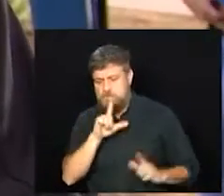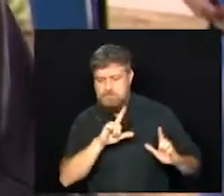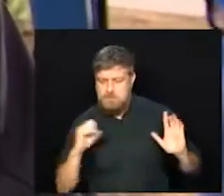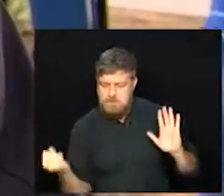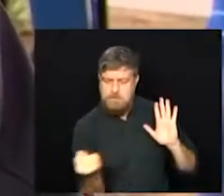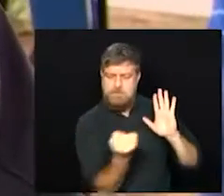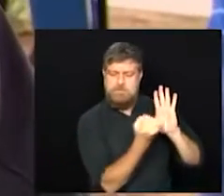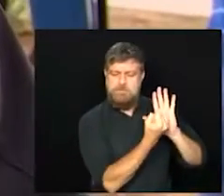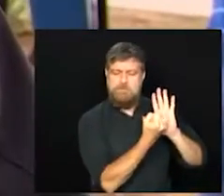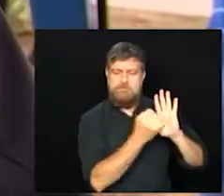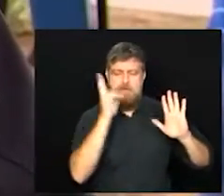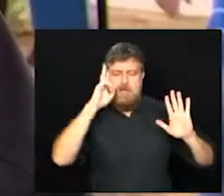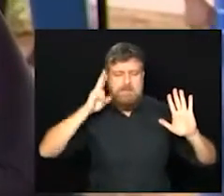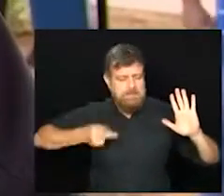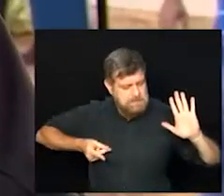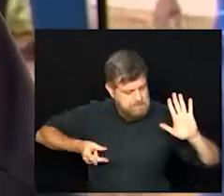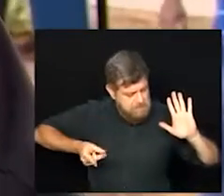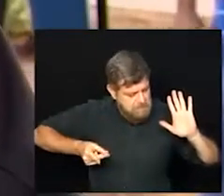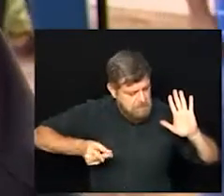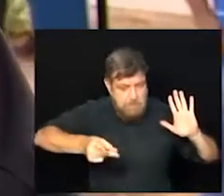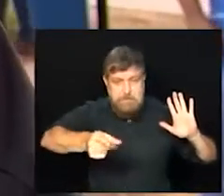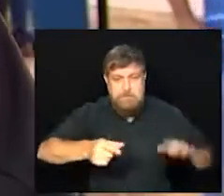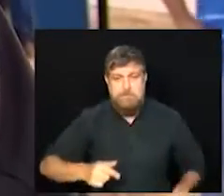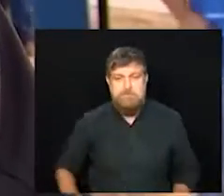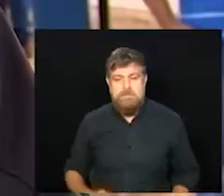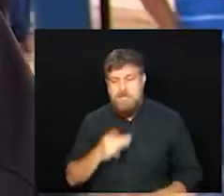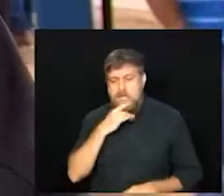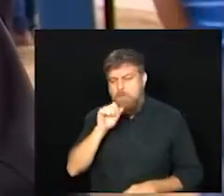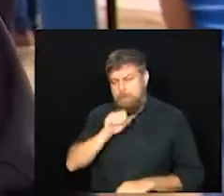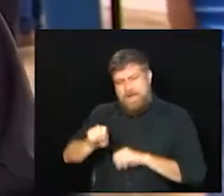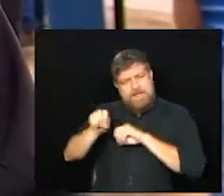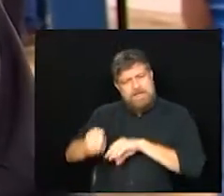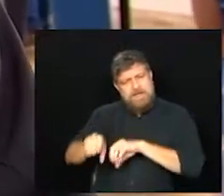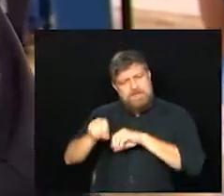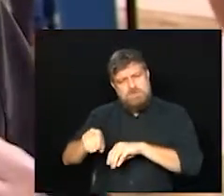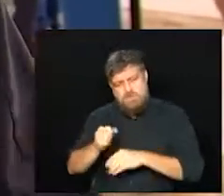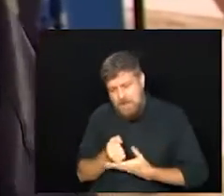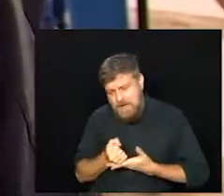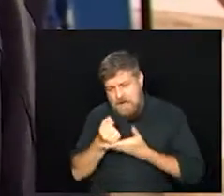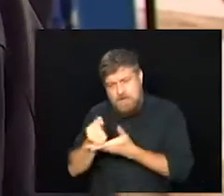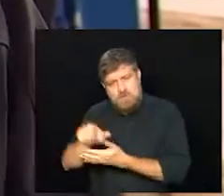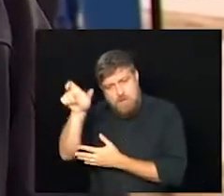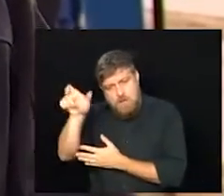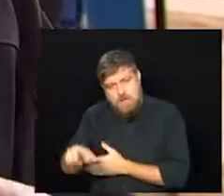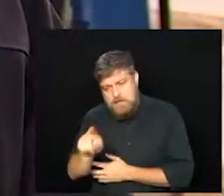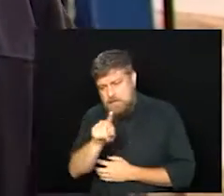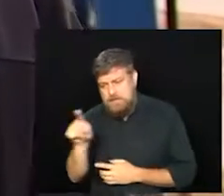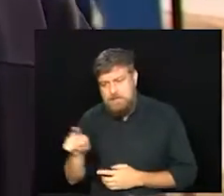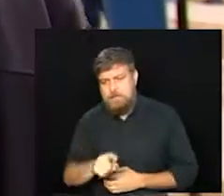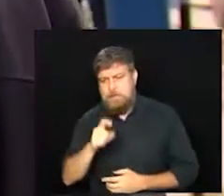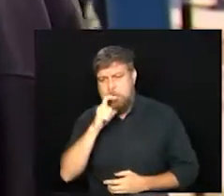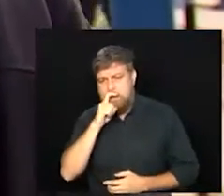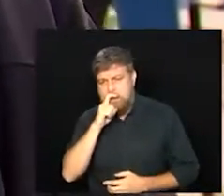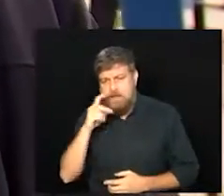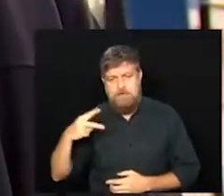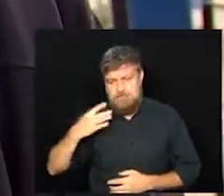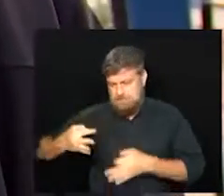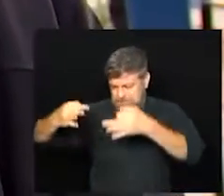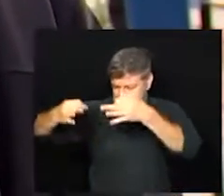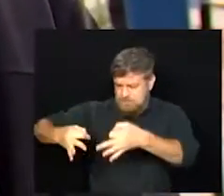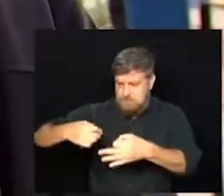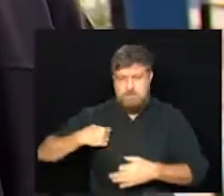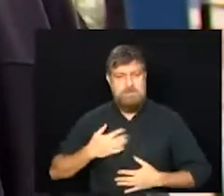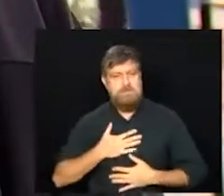eternizar a memória do seu pai, que o criou, que o educou e que o ajudou a ser o homem e o vereador que é isso. Eu